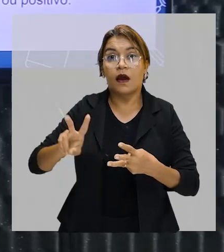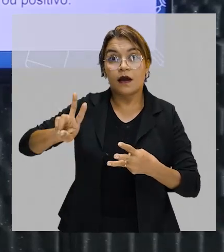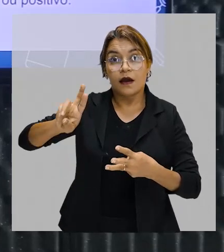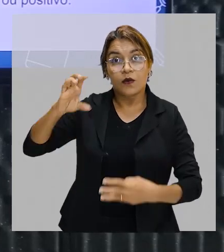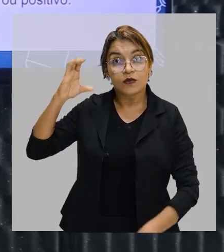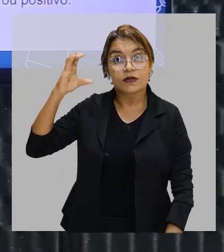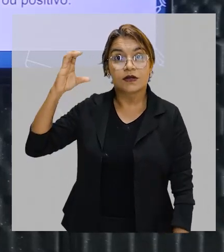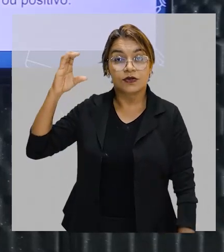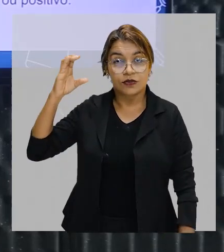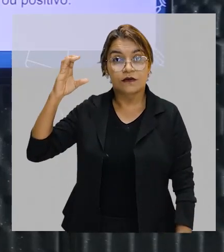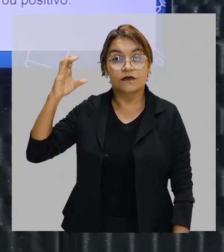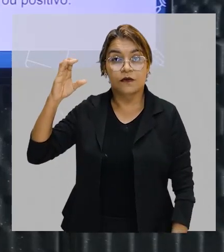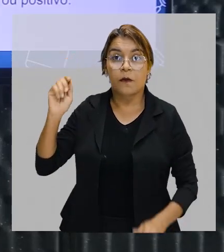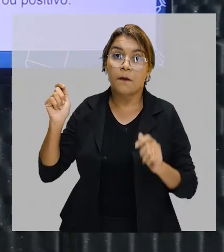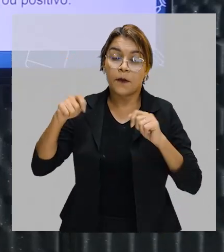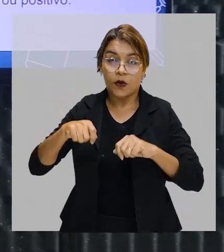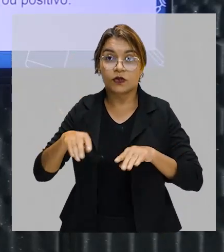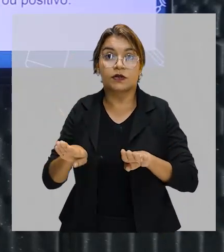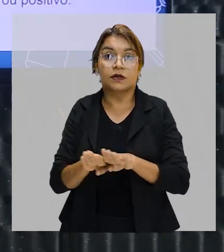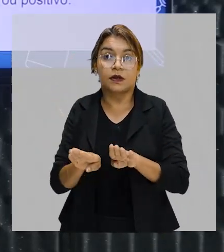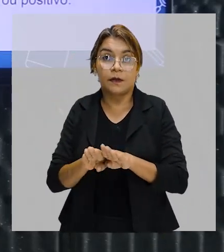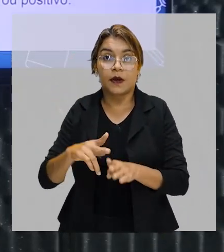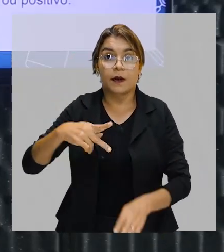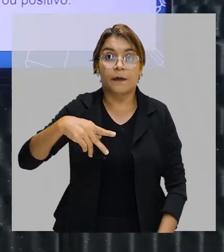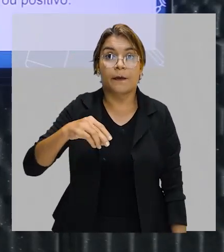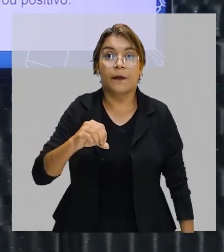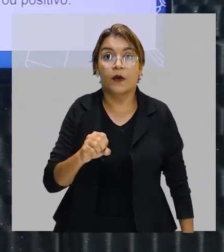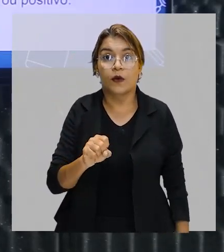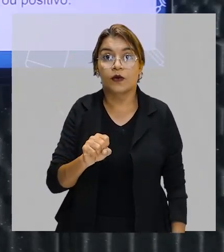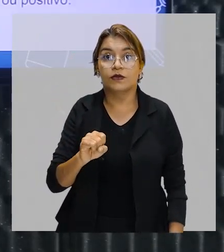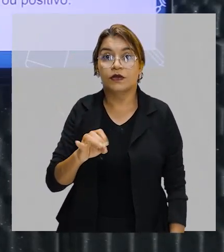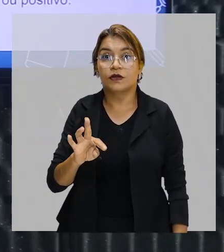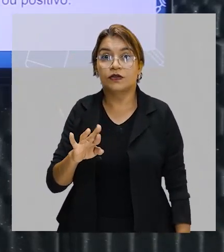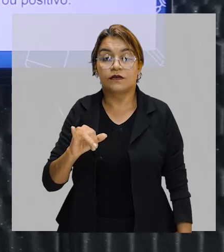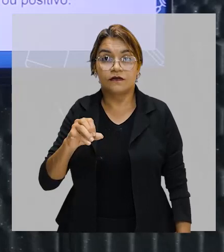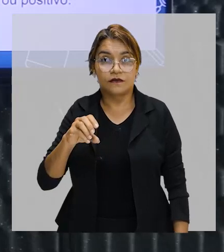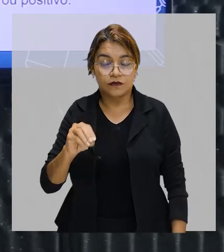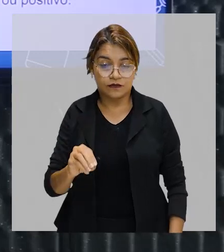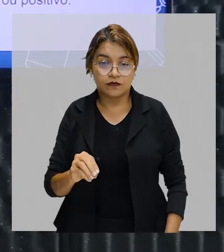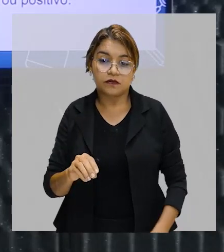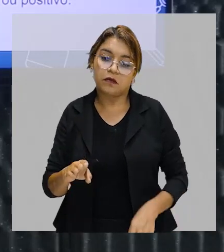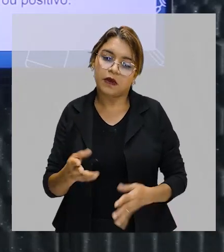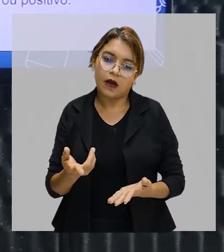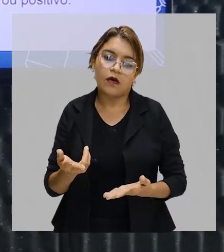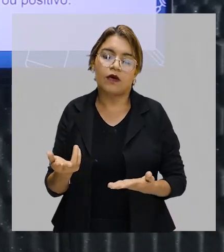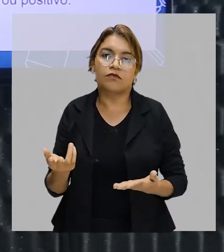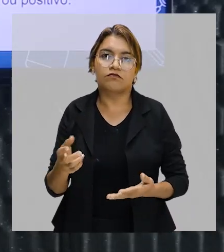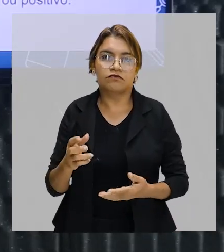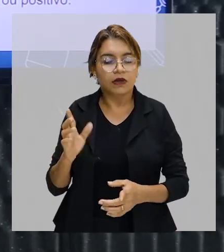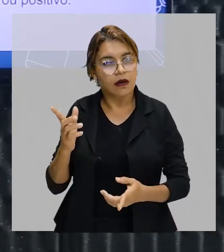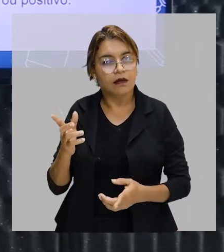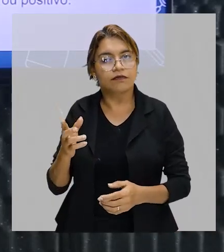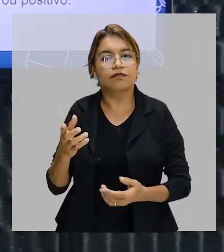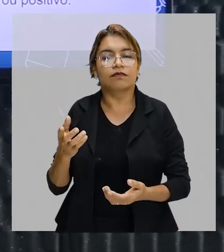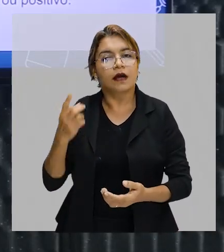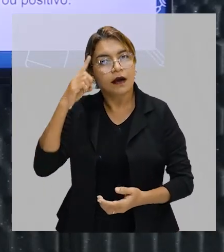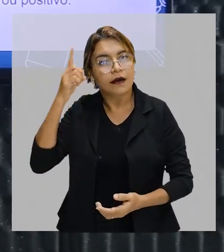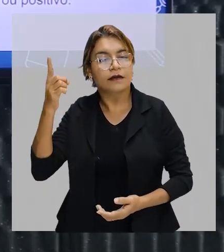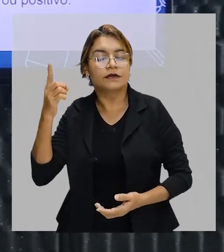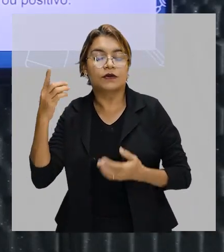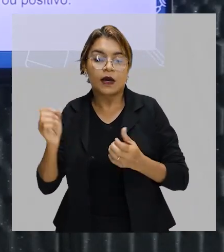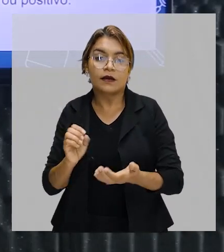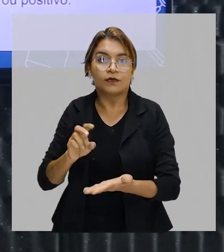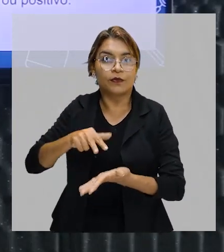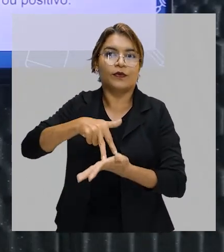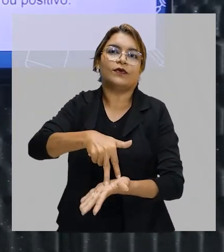pode ser chamado de estado positivo. E daí que vem o nome positivismo. dessa ideia da evolução do pensamento, de